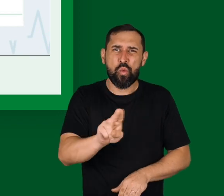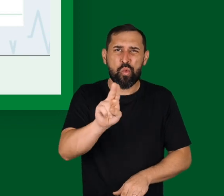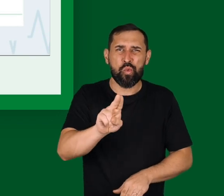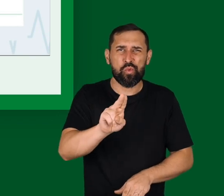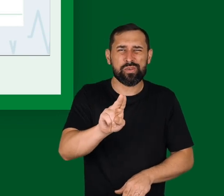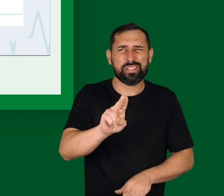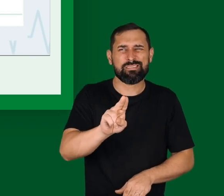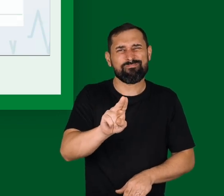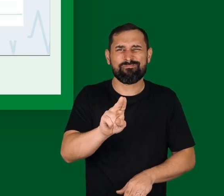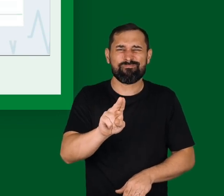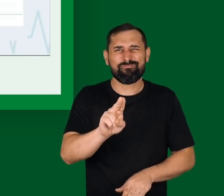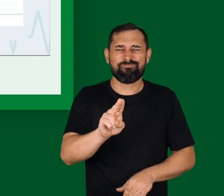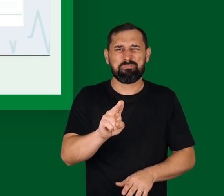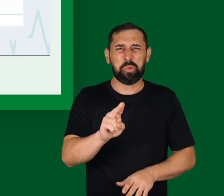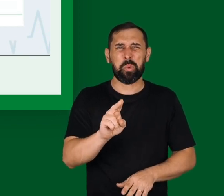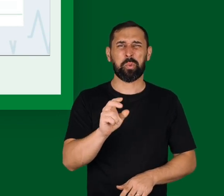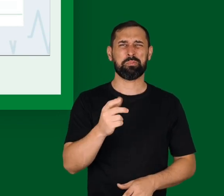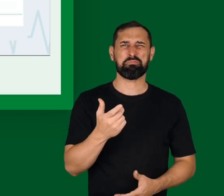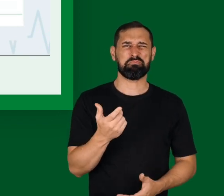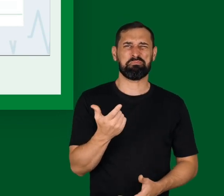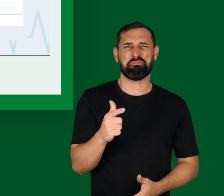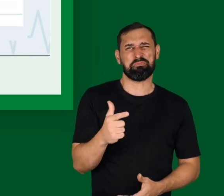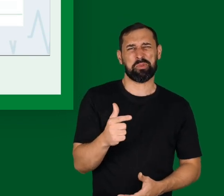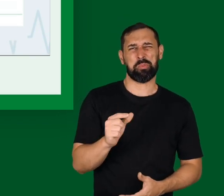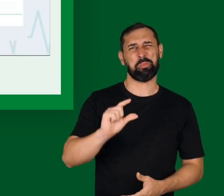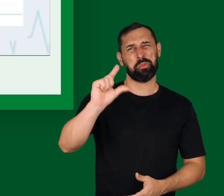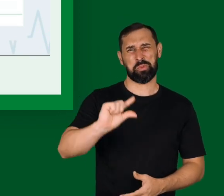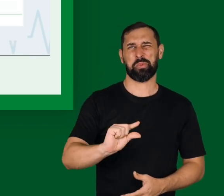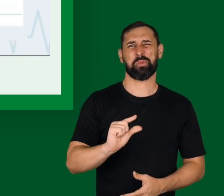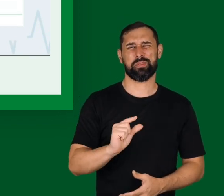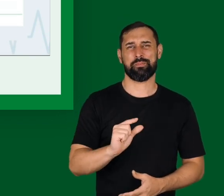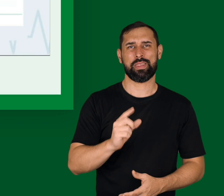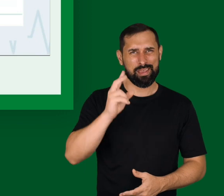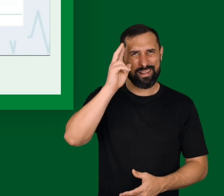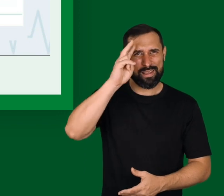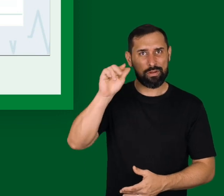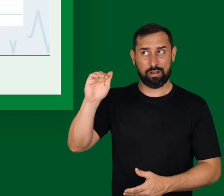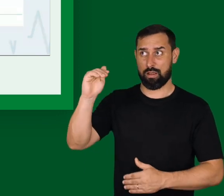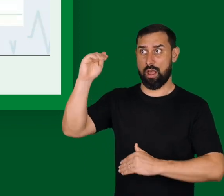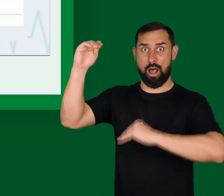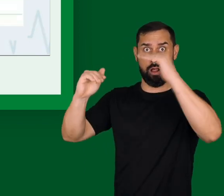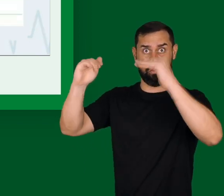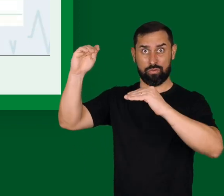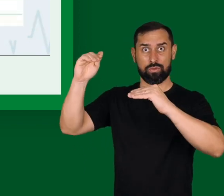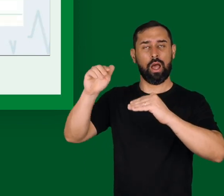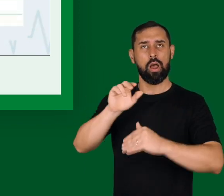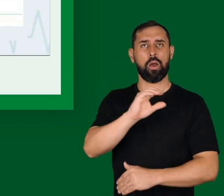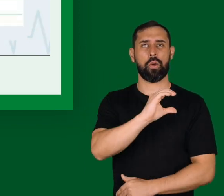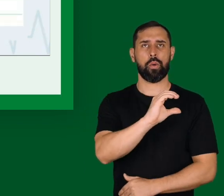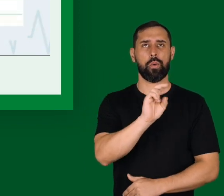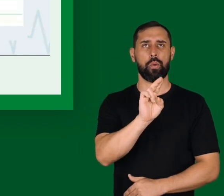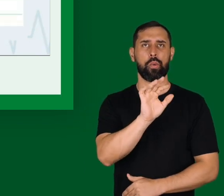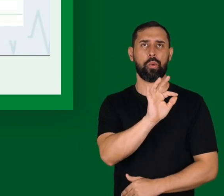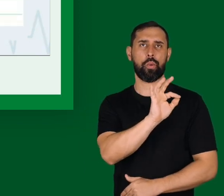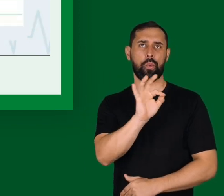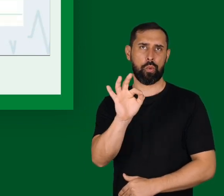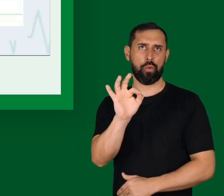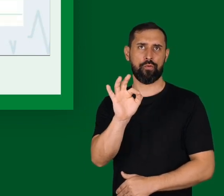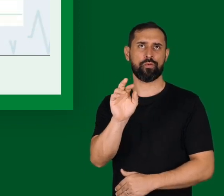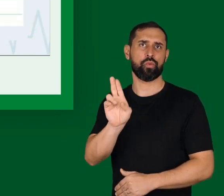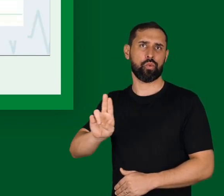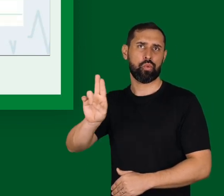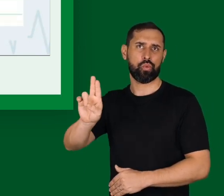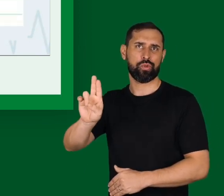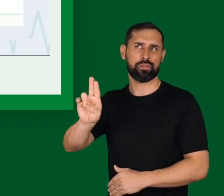cuff. Lembrar que quando você vai usar cuff, né, que é aquele balãozinho que é muito usado em adulto para garantir uma via aérea